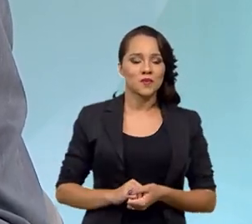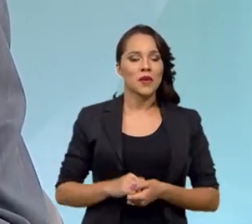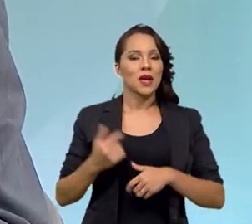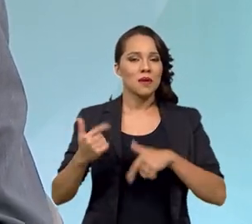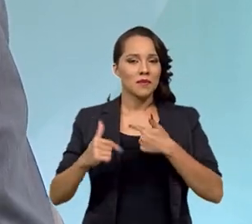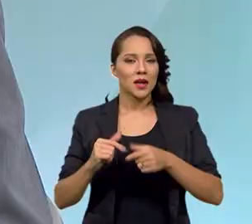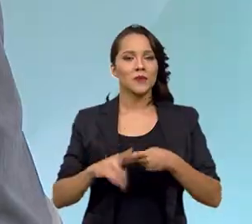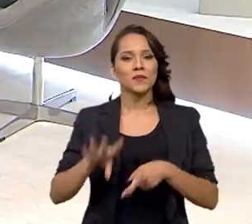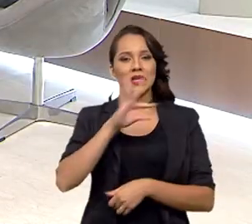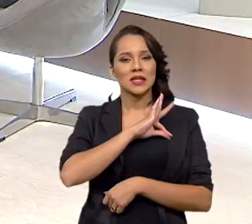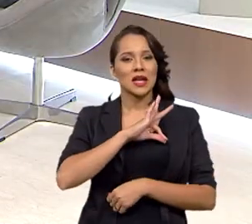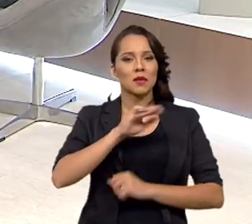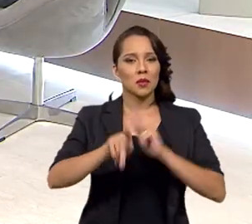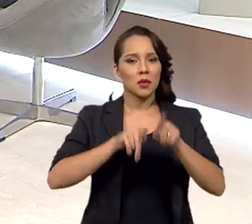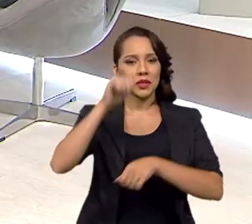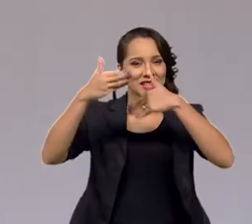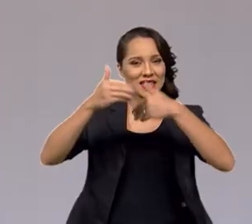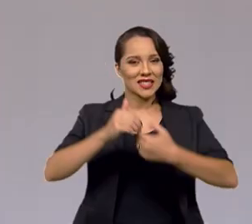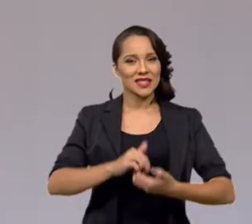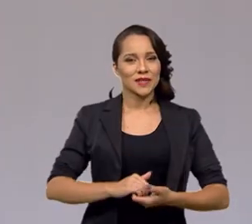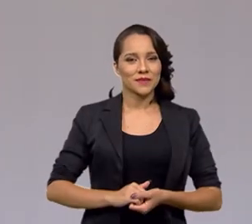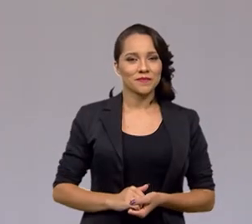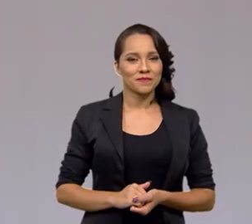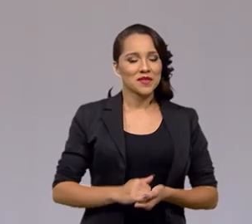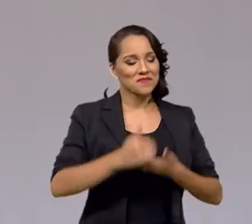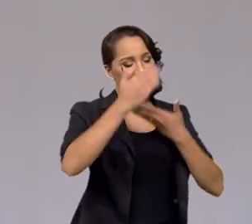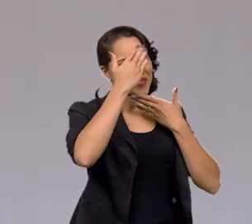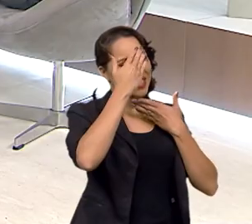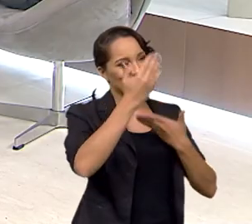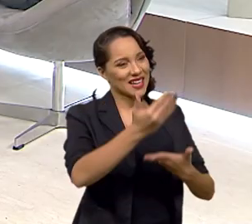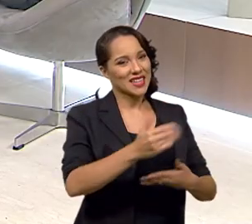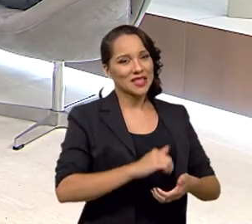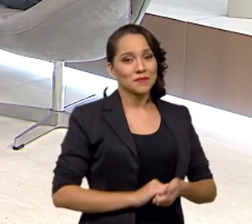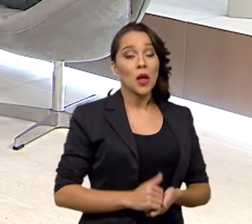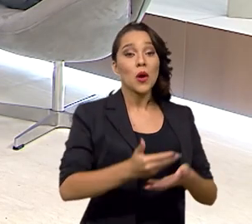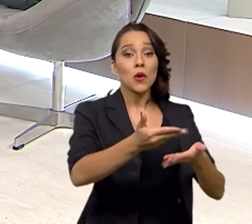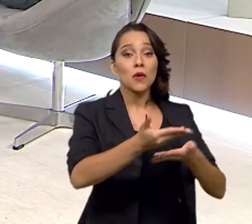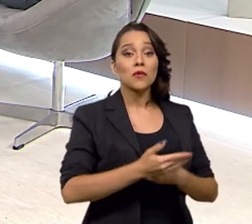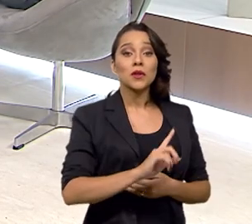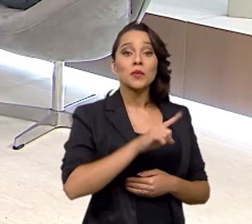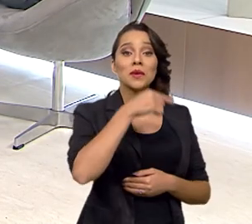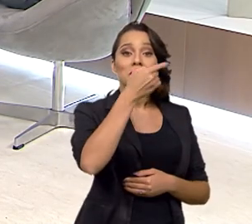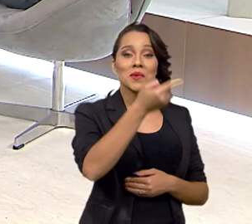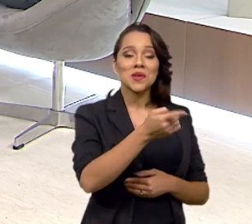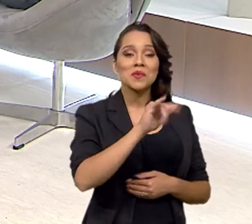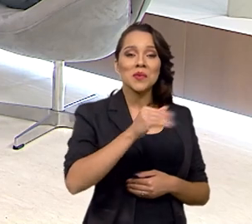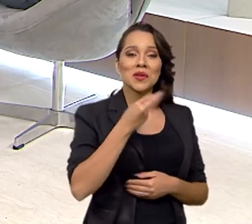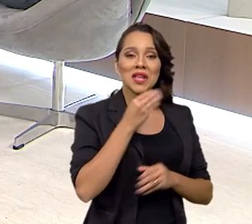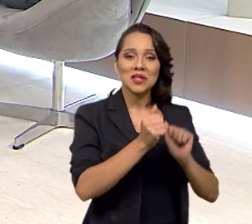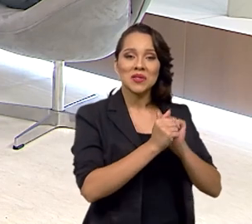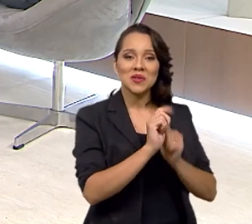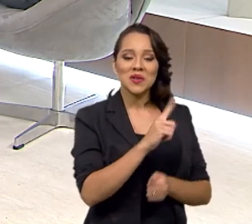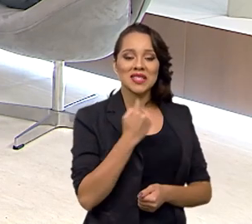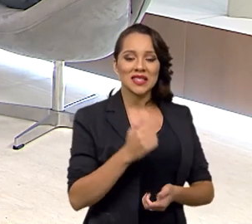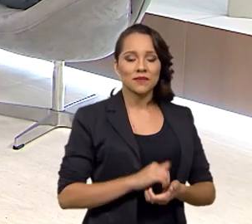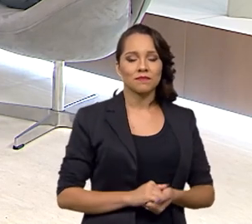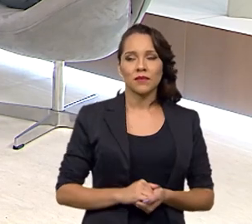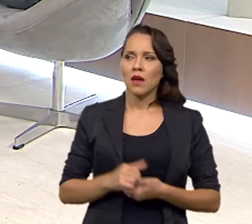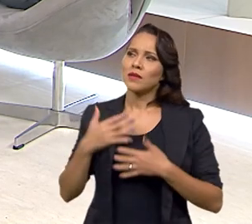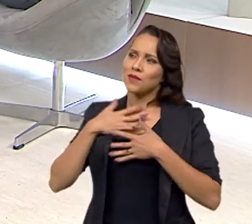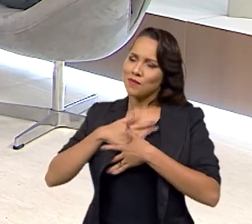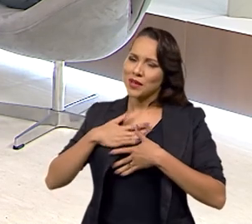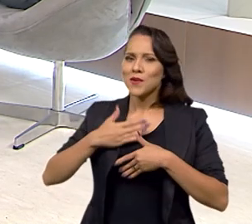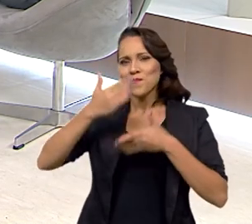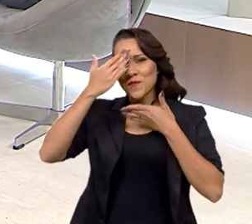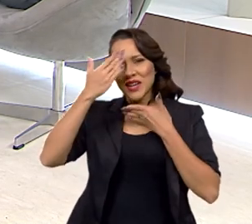emprego e renda para a população brasileira muito obrigados a queda Já deste convite para uma próxima oportunidade conosco aqui apareceu